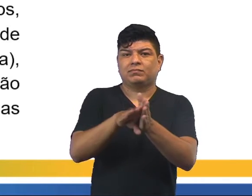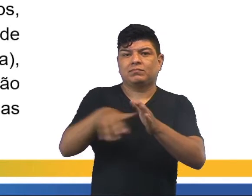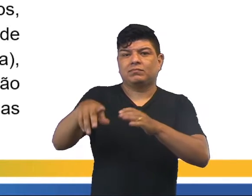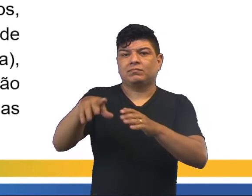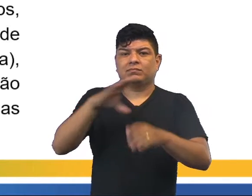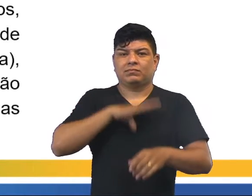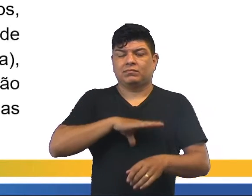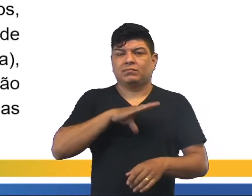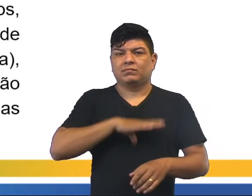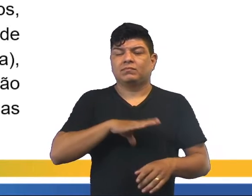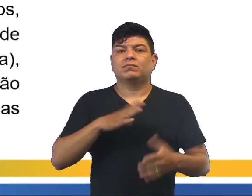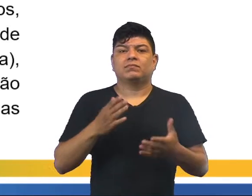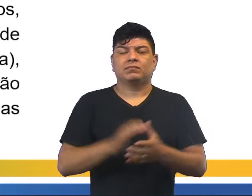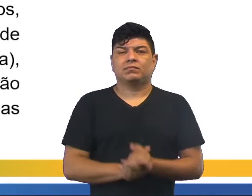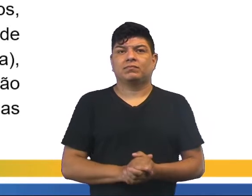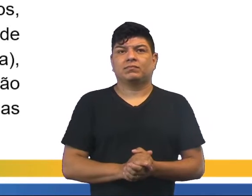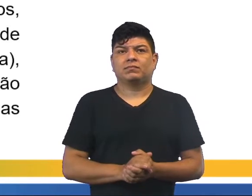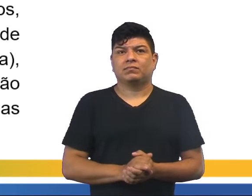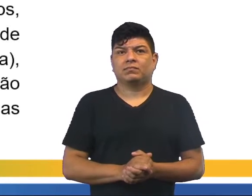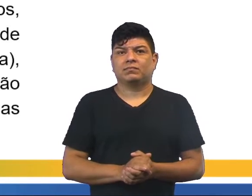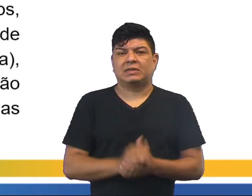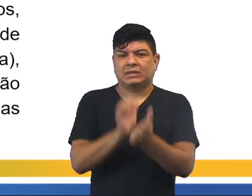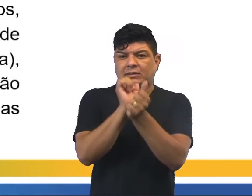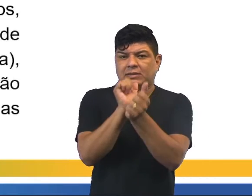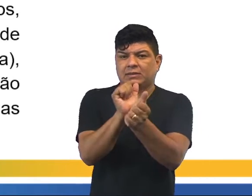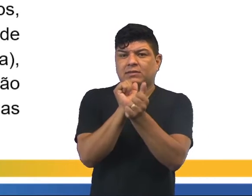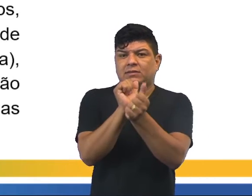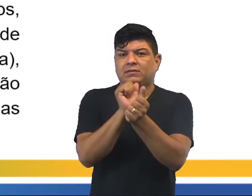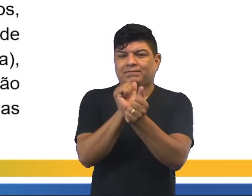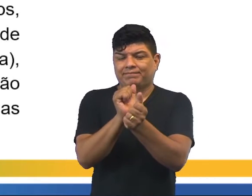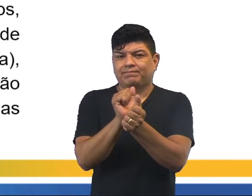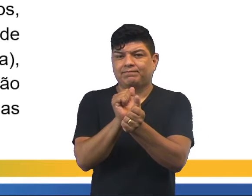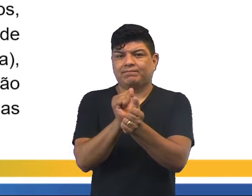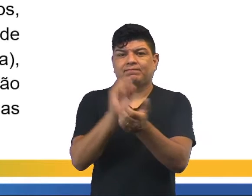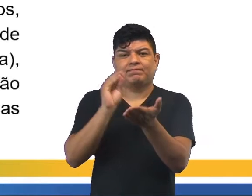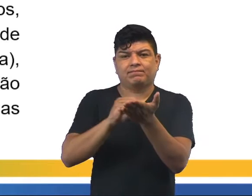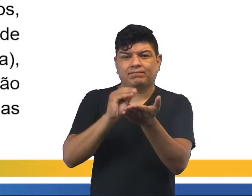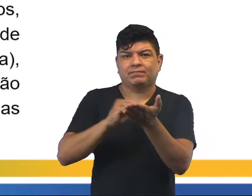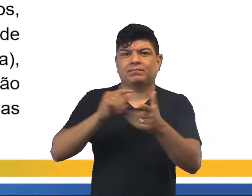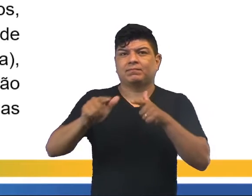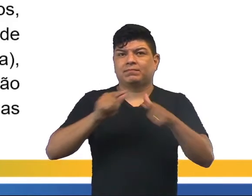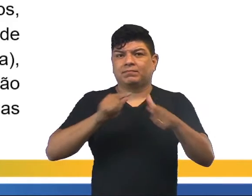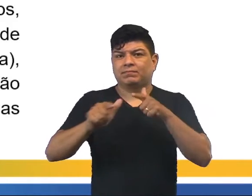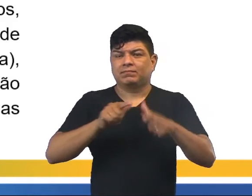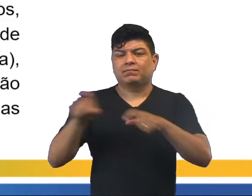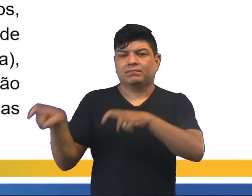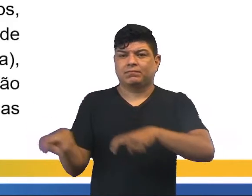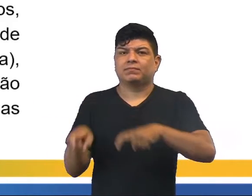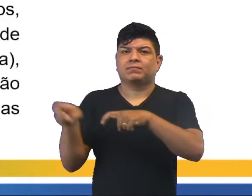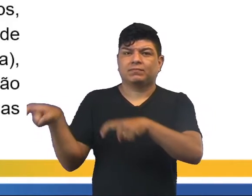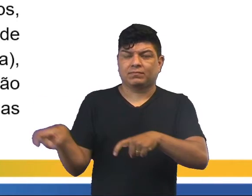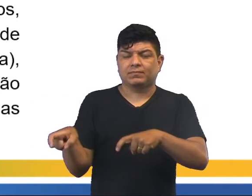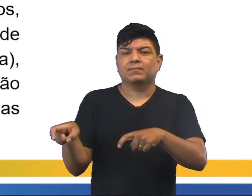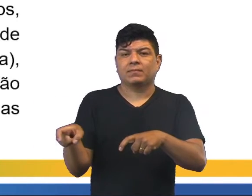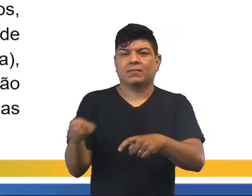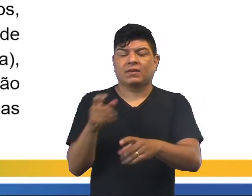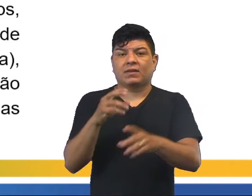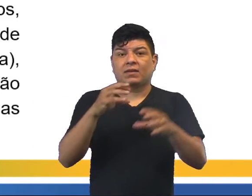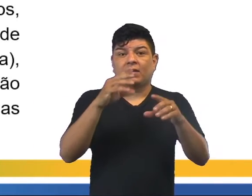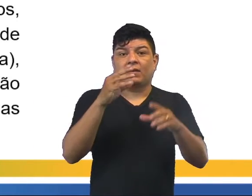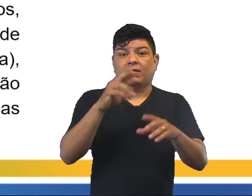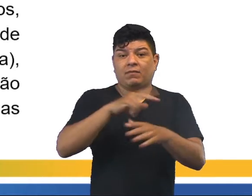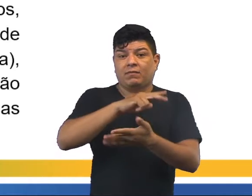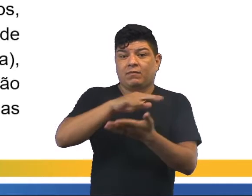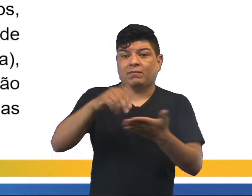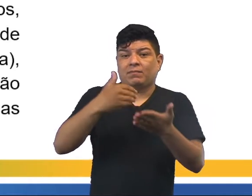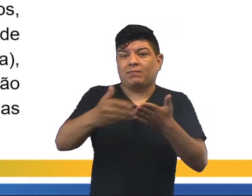cidade, como toda conquista. A escravidão, ela gera muito desemprego na zona rural, pois muitos camponeses